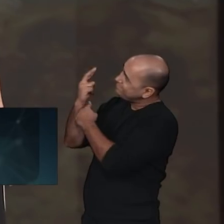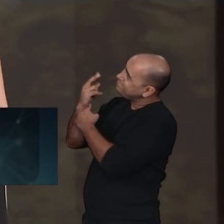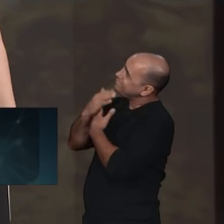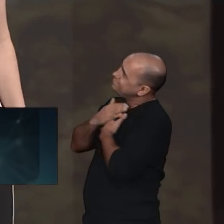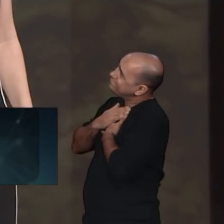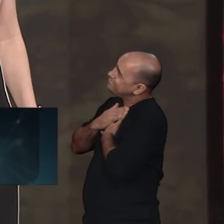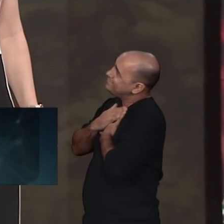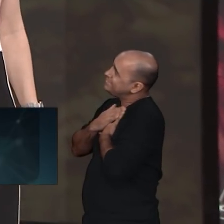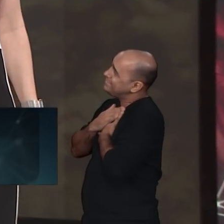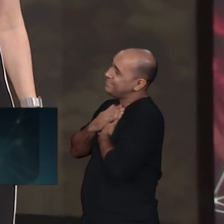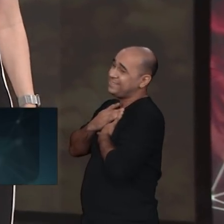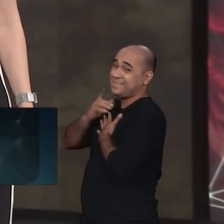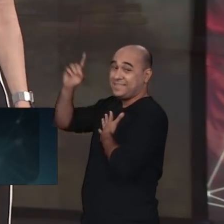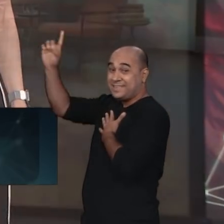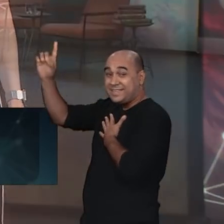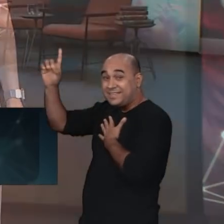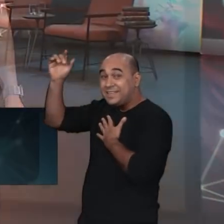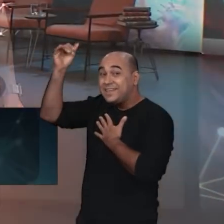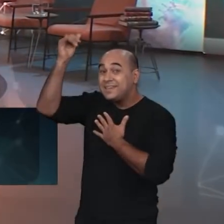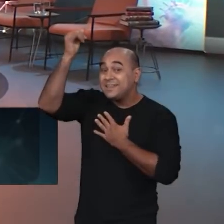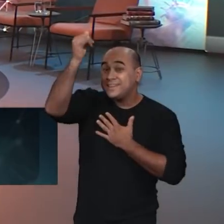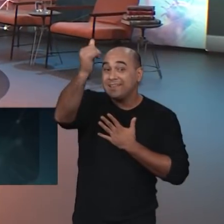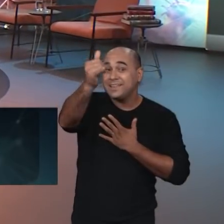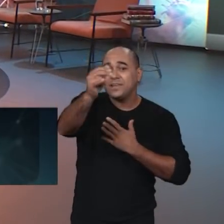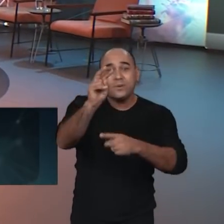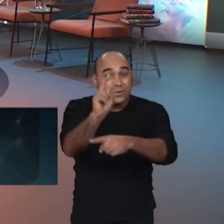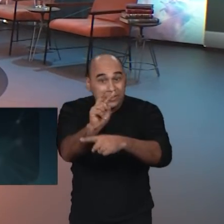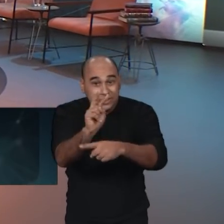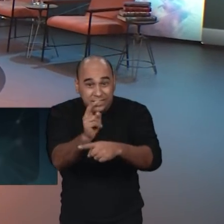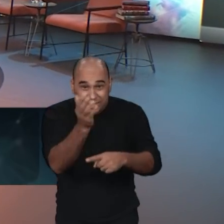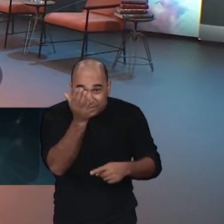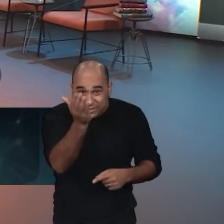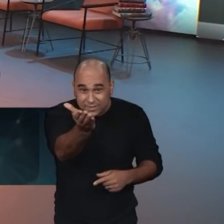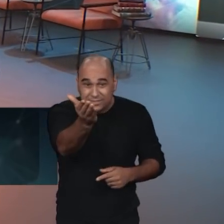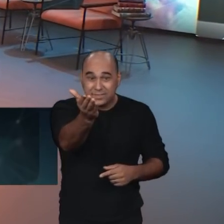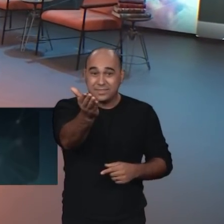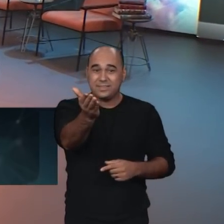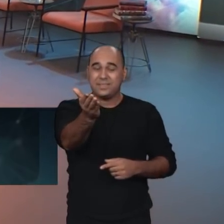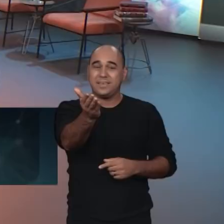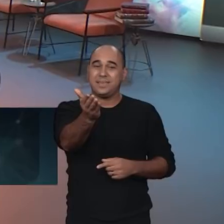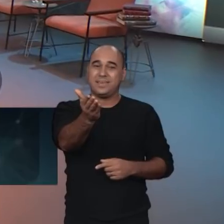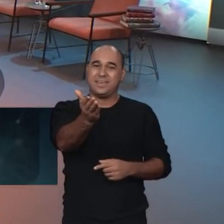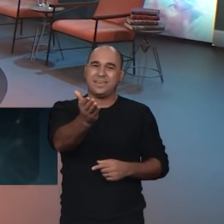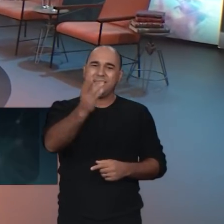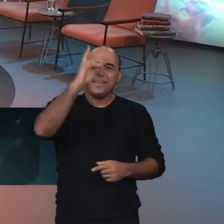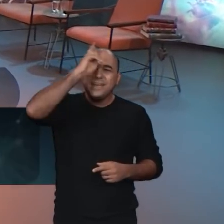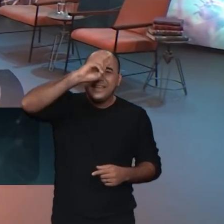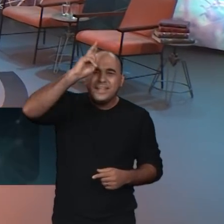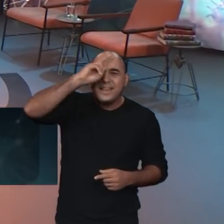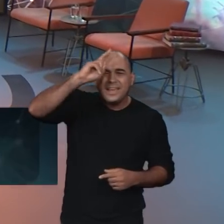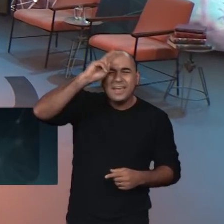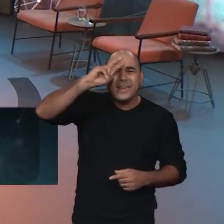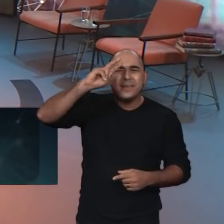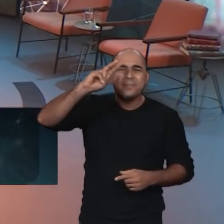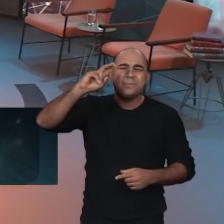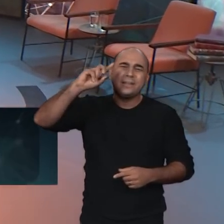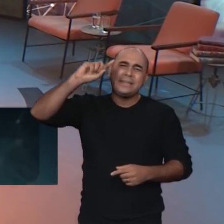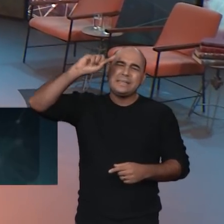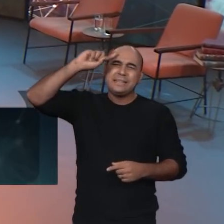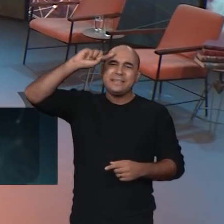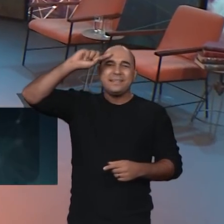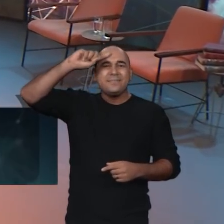de você no seu dia mais